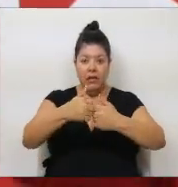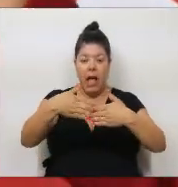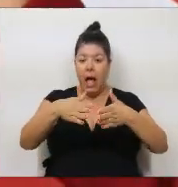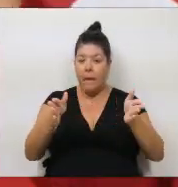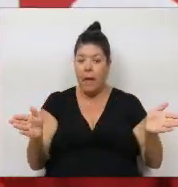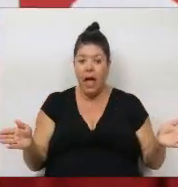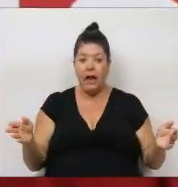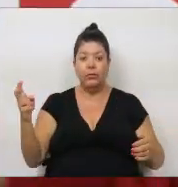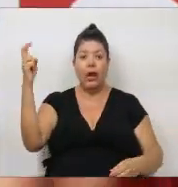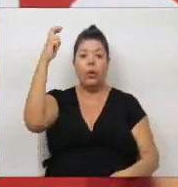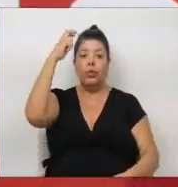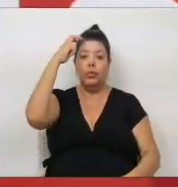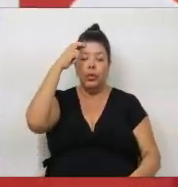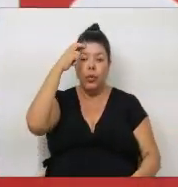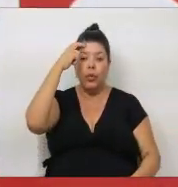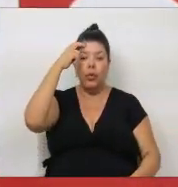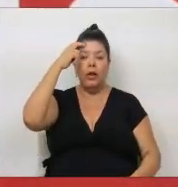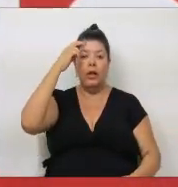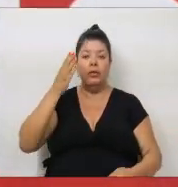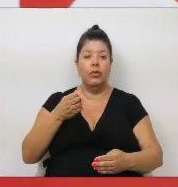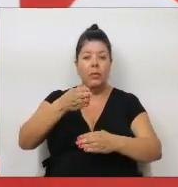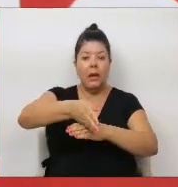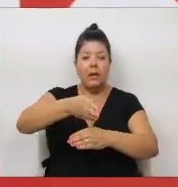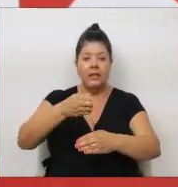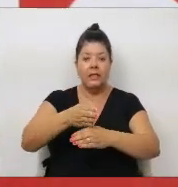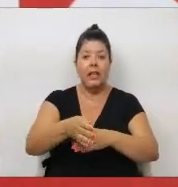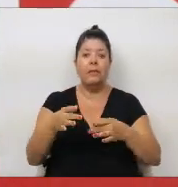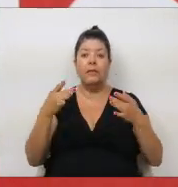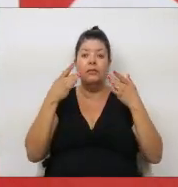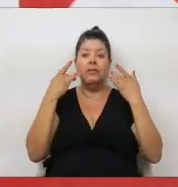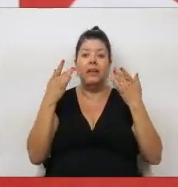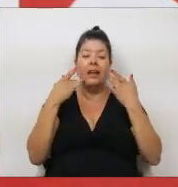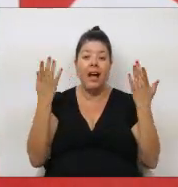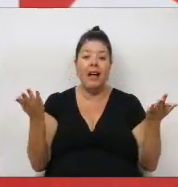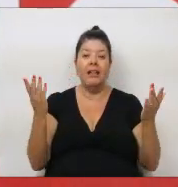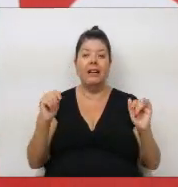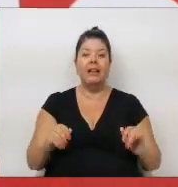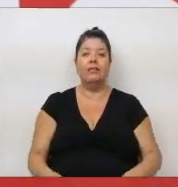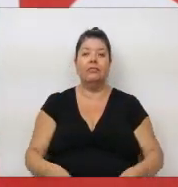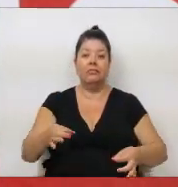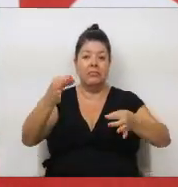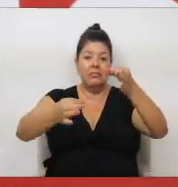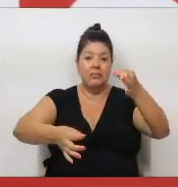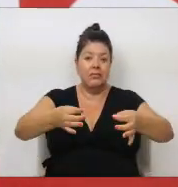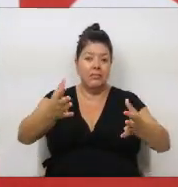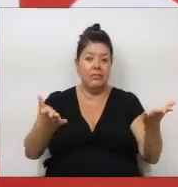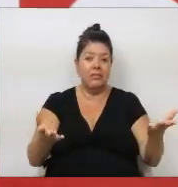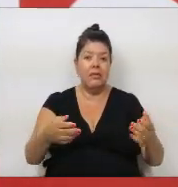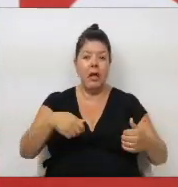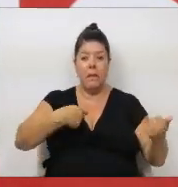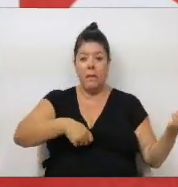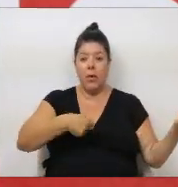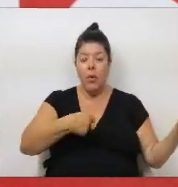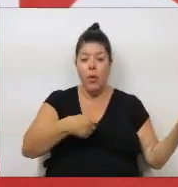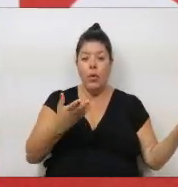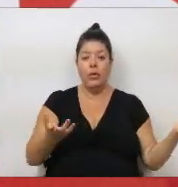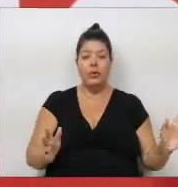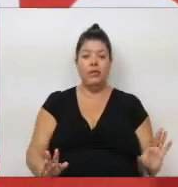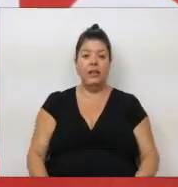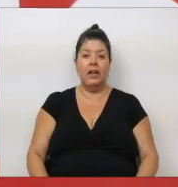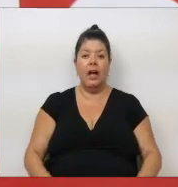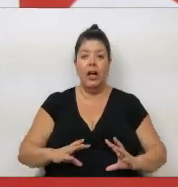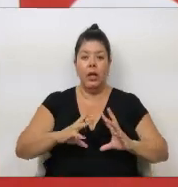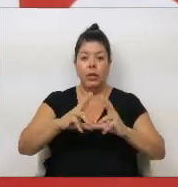muita cultura, onde o teatro pode exercer na escola, onde a aula de música pode existir na escola, a escola de